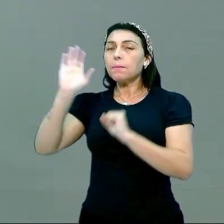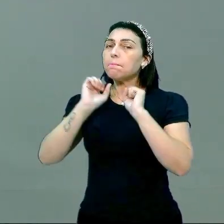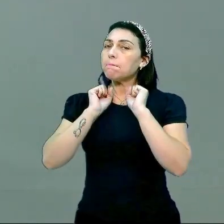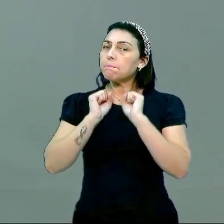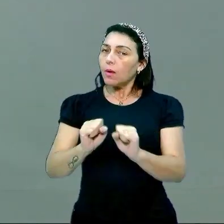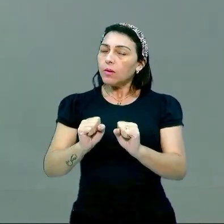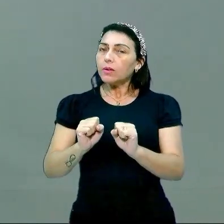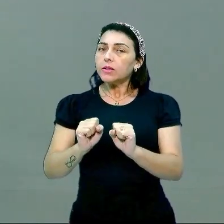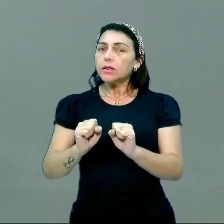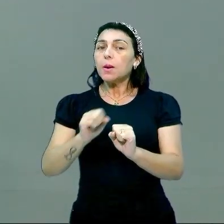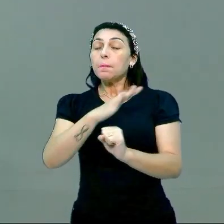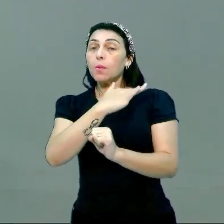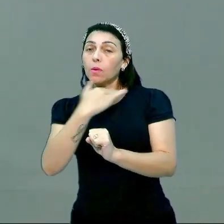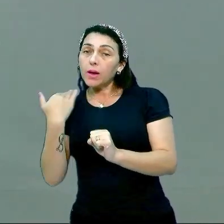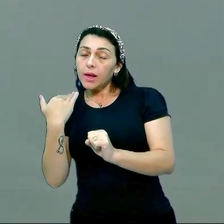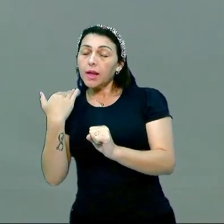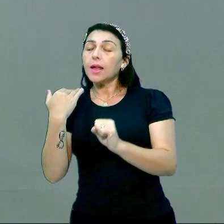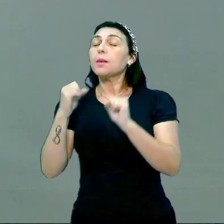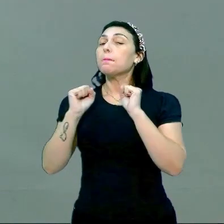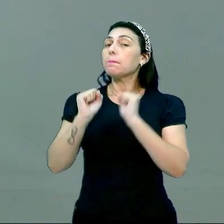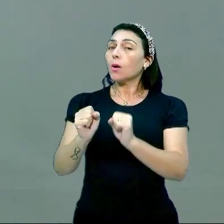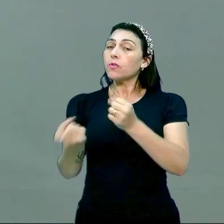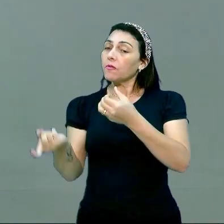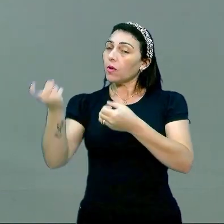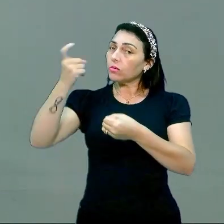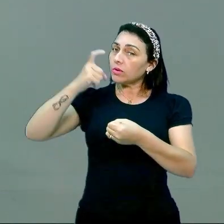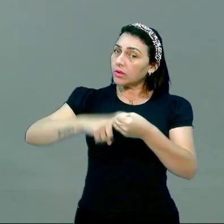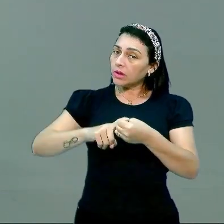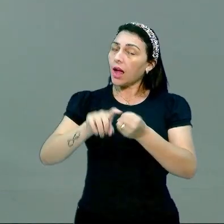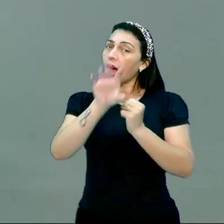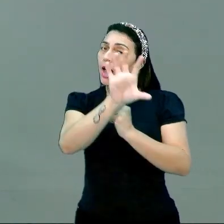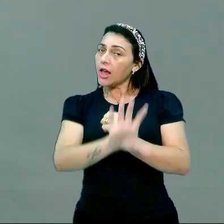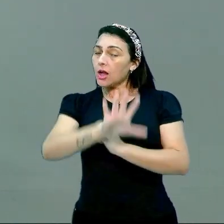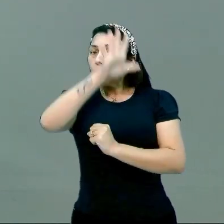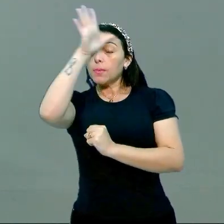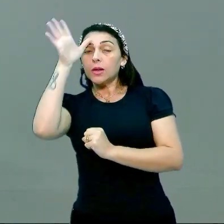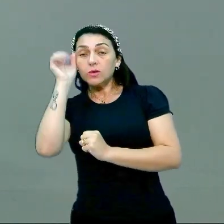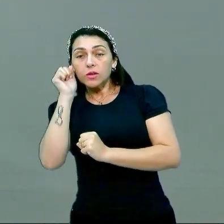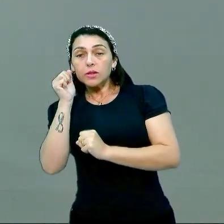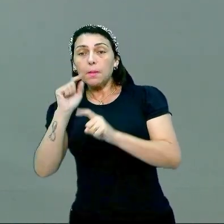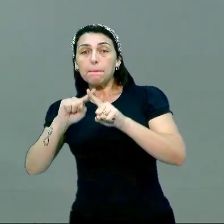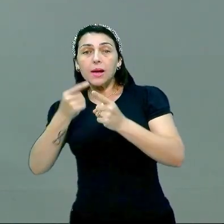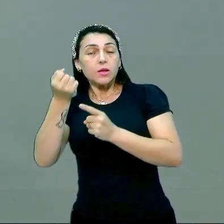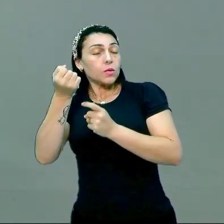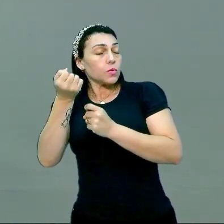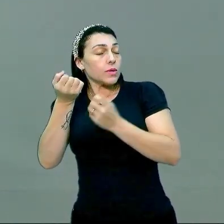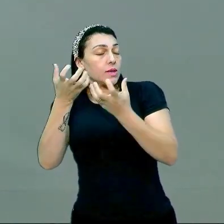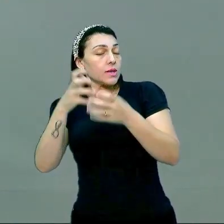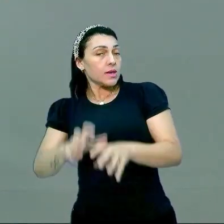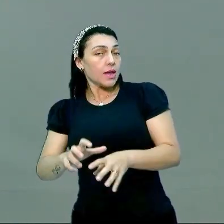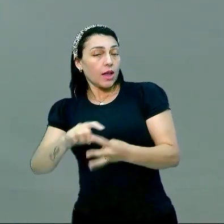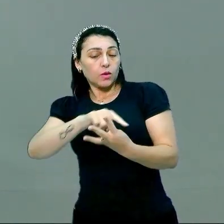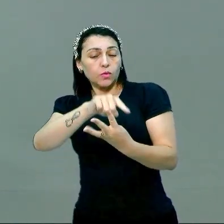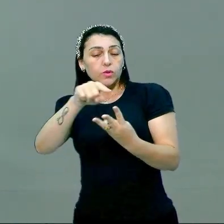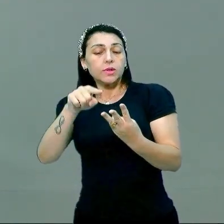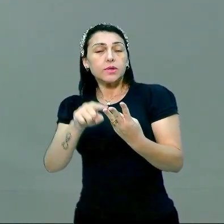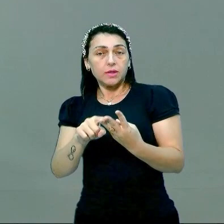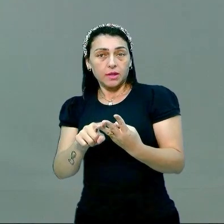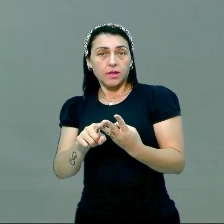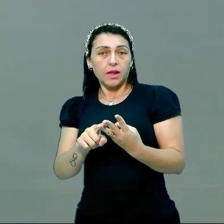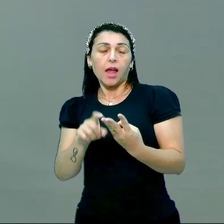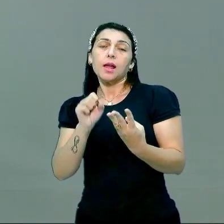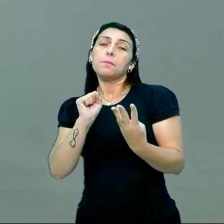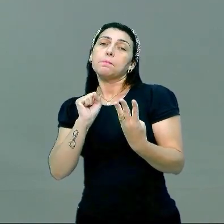ele pode morrer, ele pode voltar à região amazônica, mas se ele não quiser fazer nenhuma dessas 3